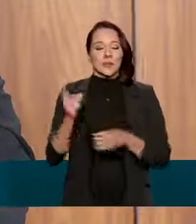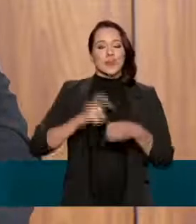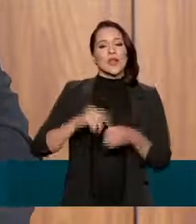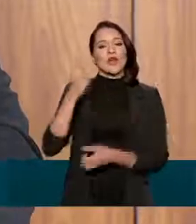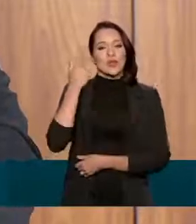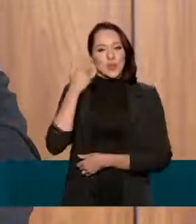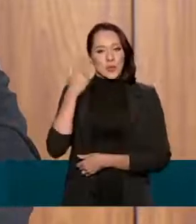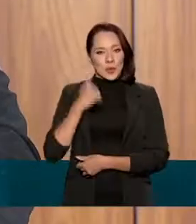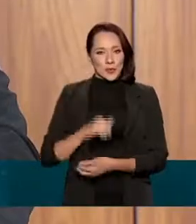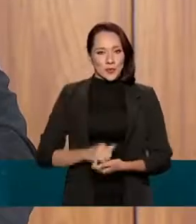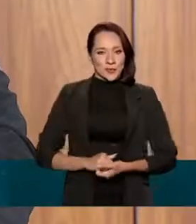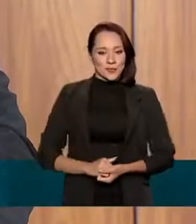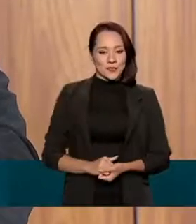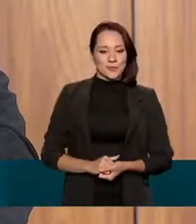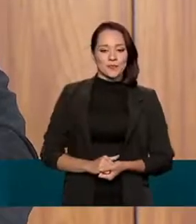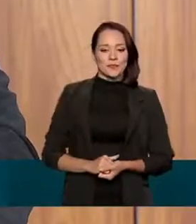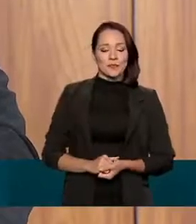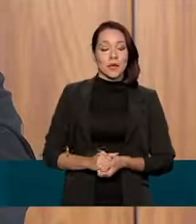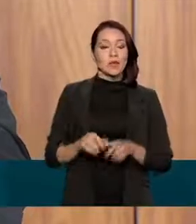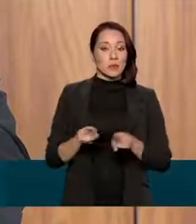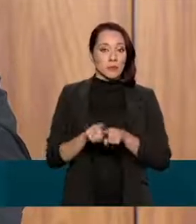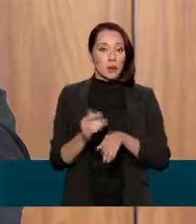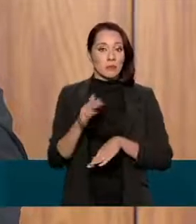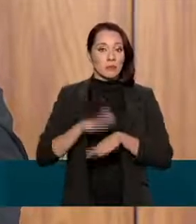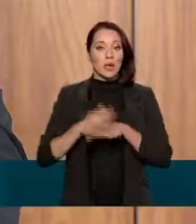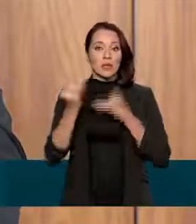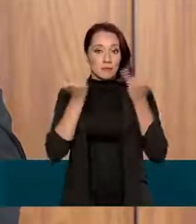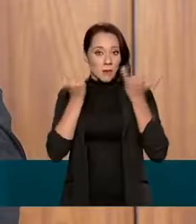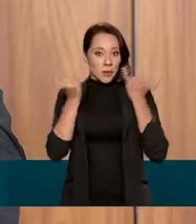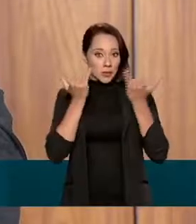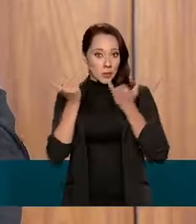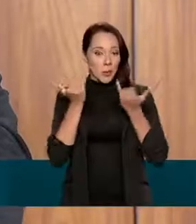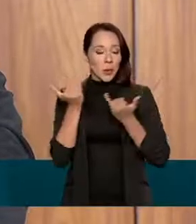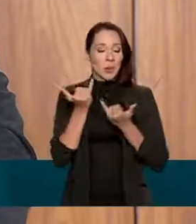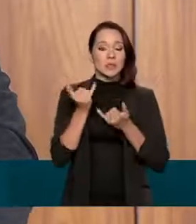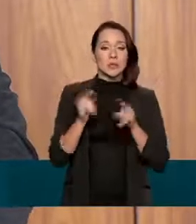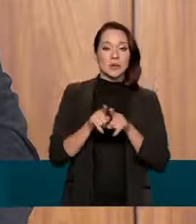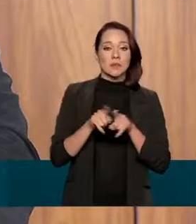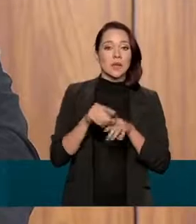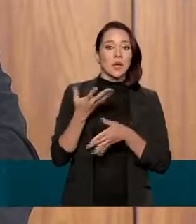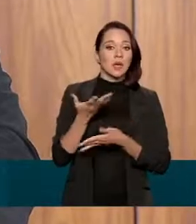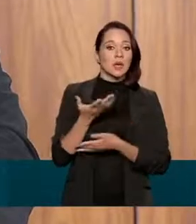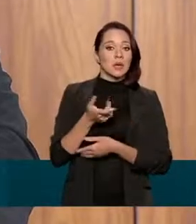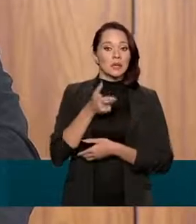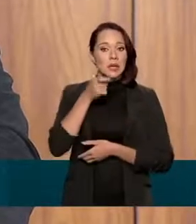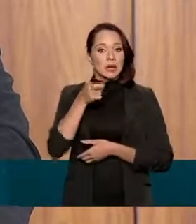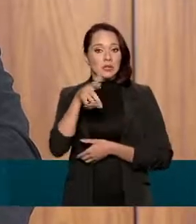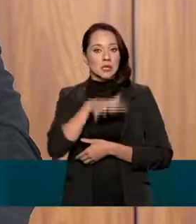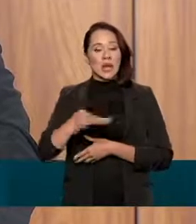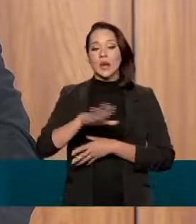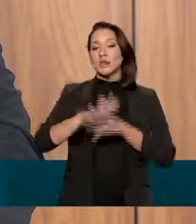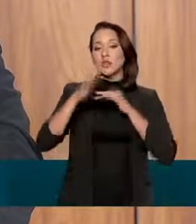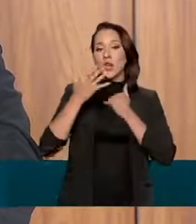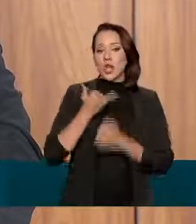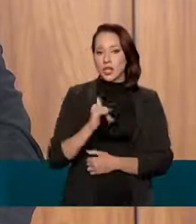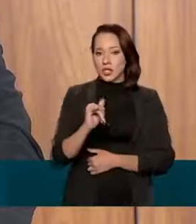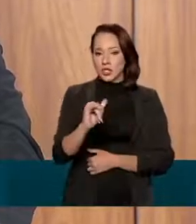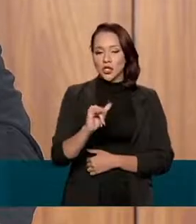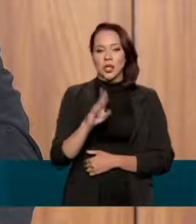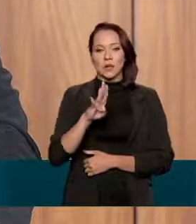normalidade informações também os interesses na questão energética